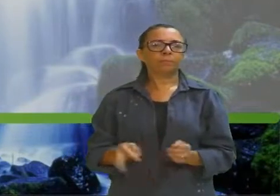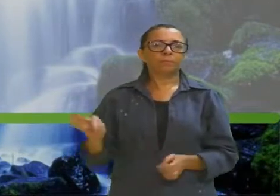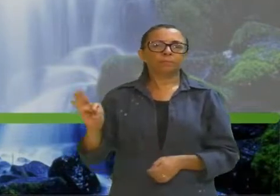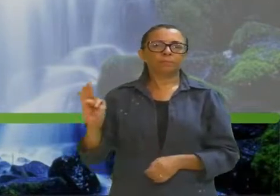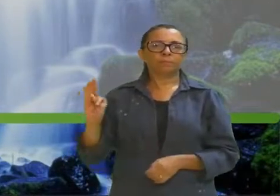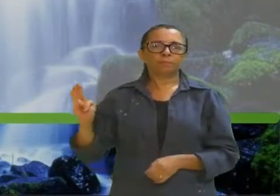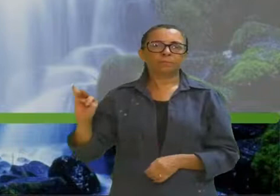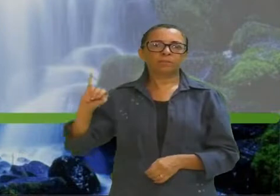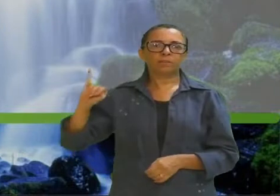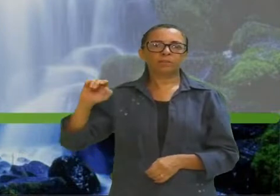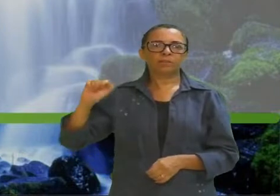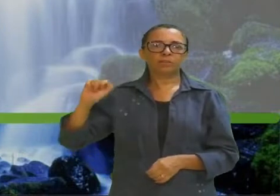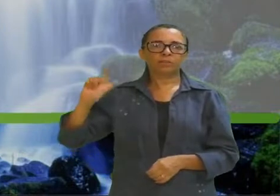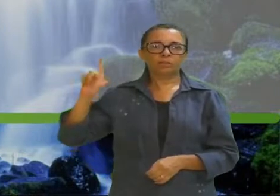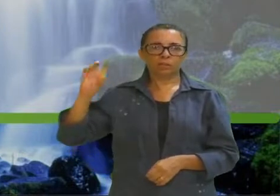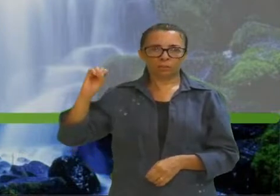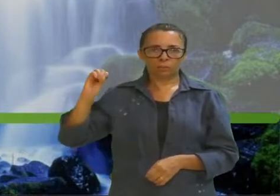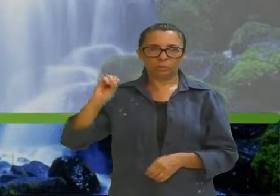capítulo 2,